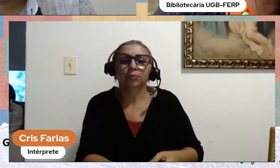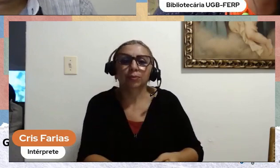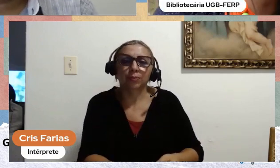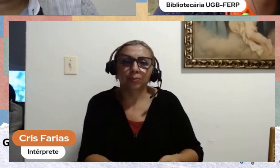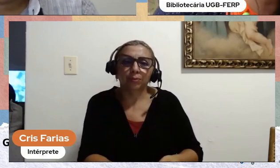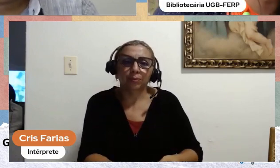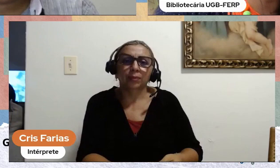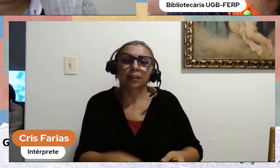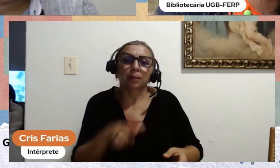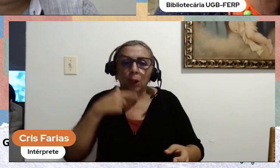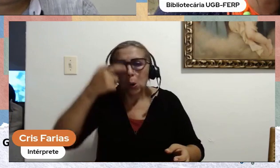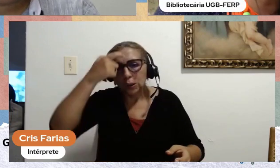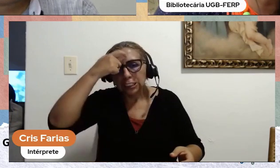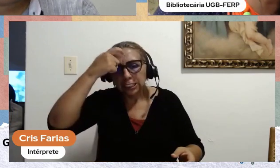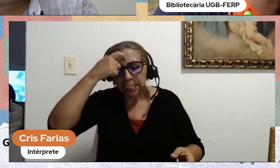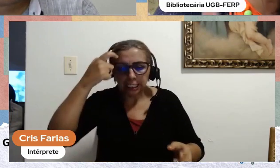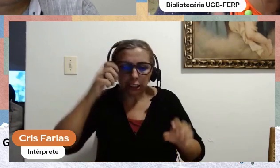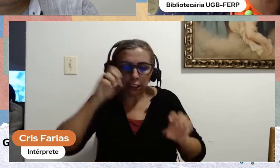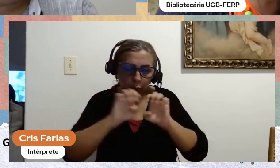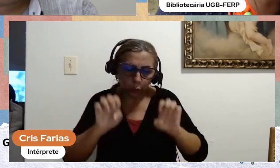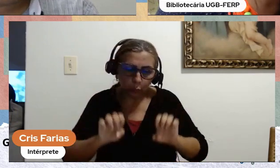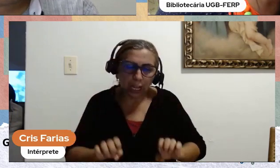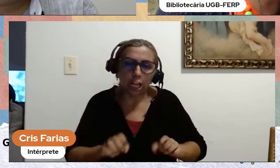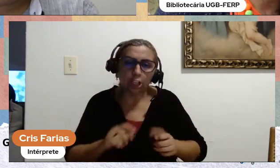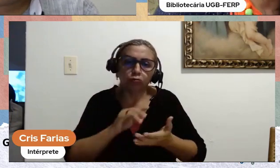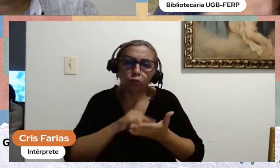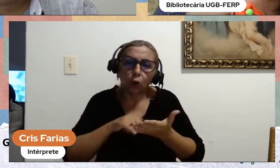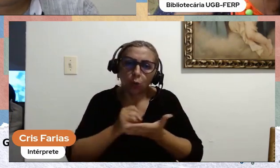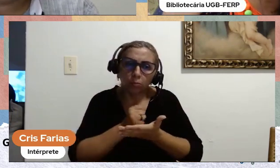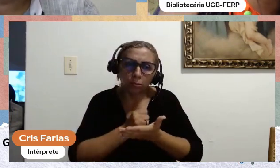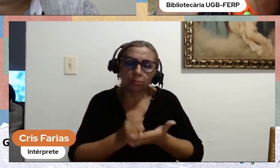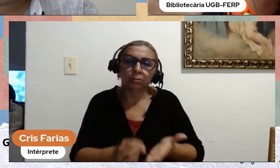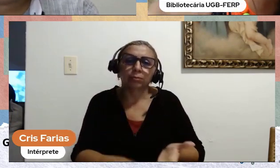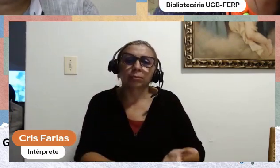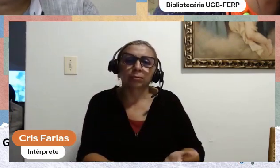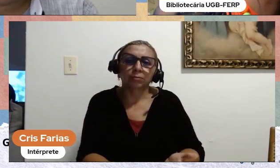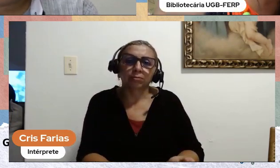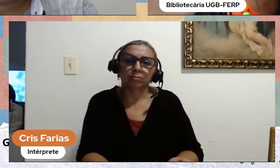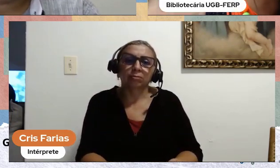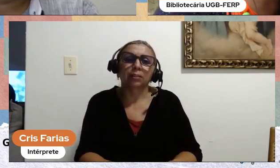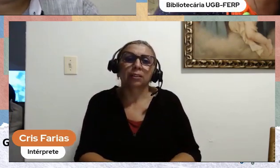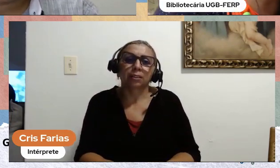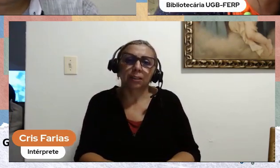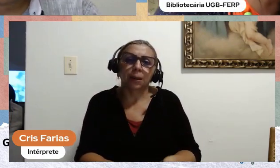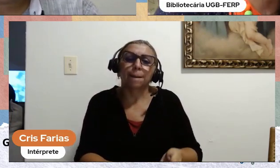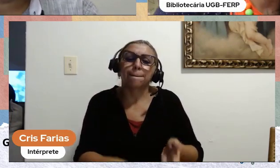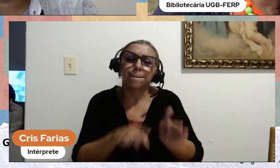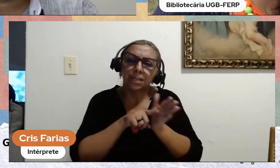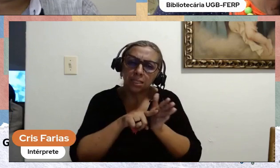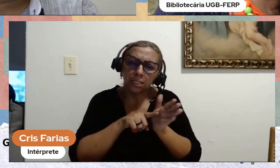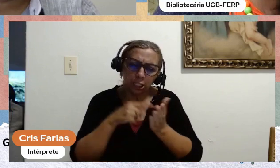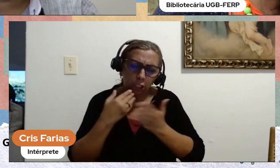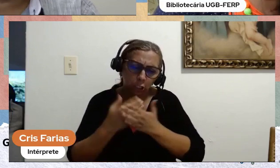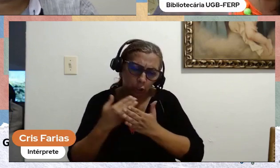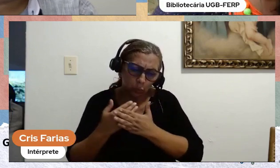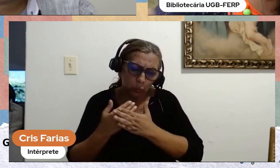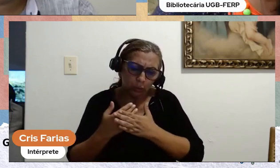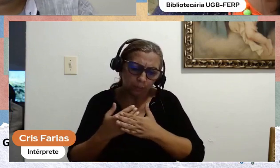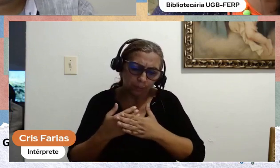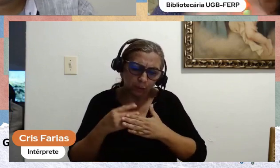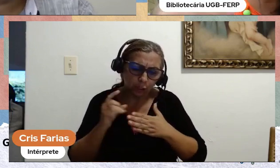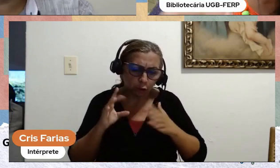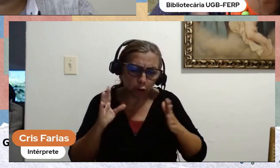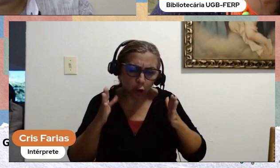forma consciente, estruturada, documentada, que você pesquise, que estude, né? E não que